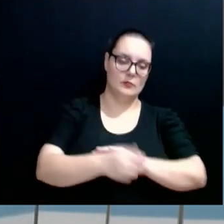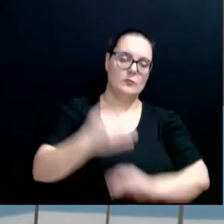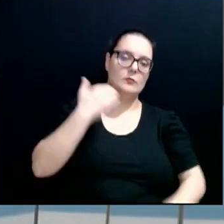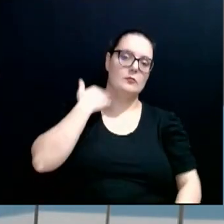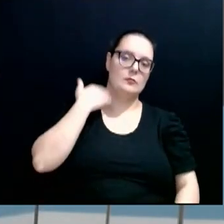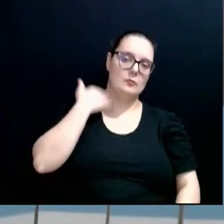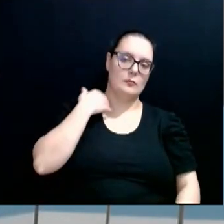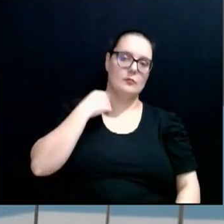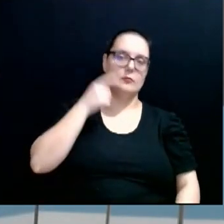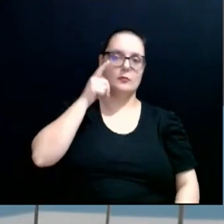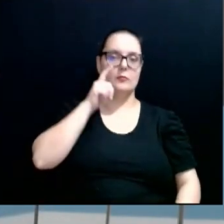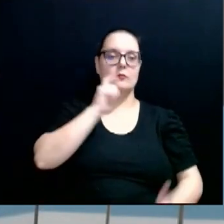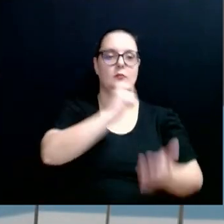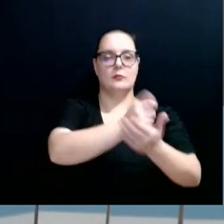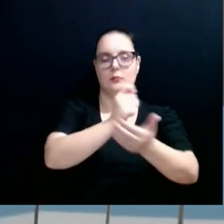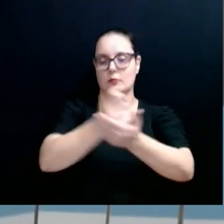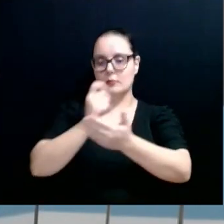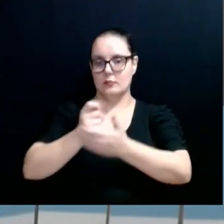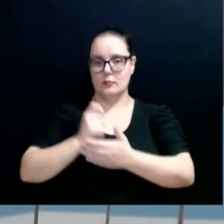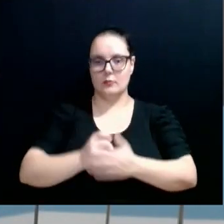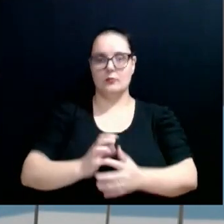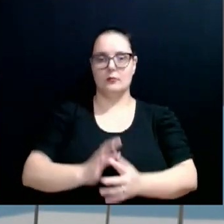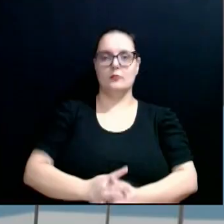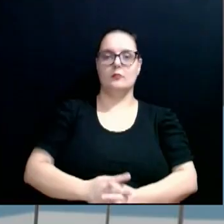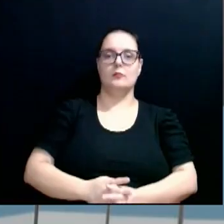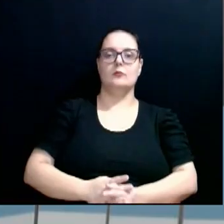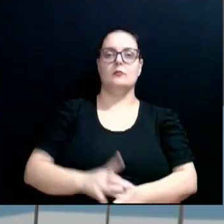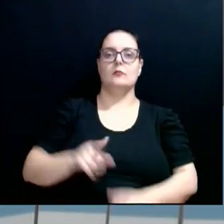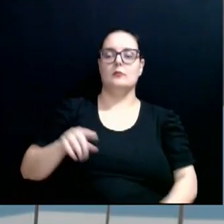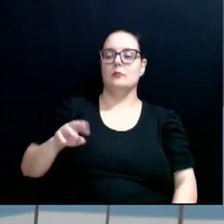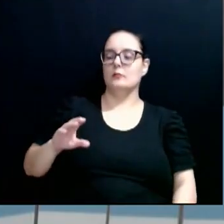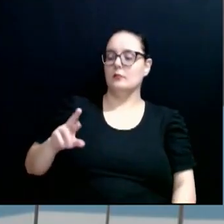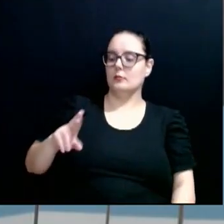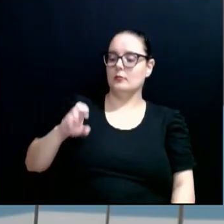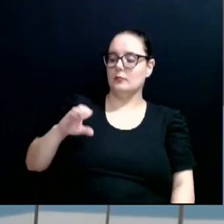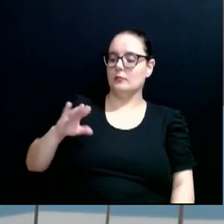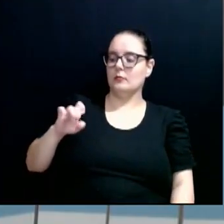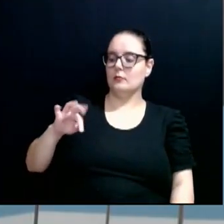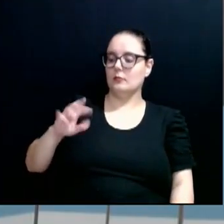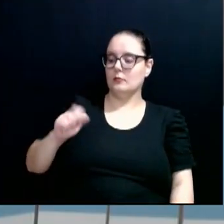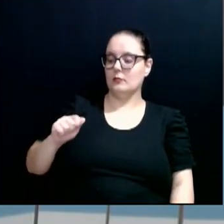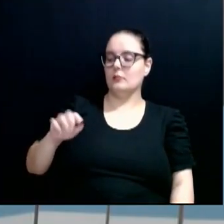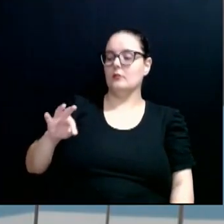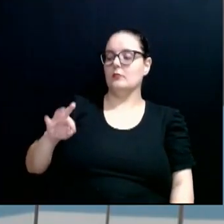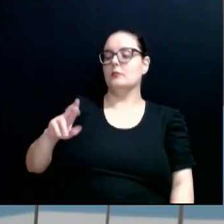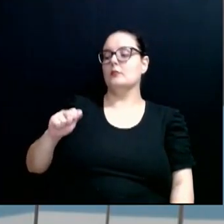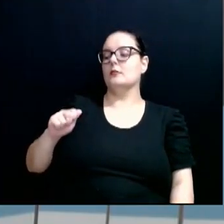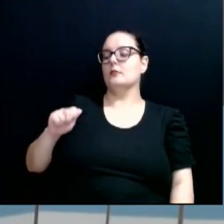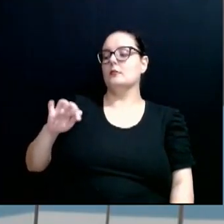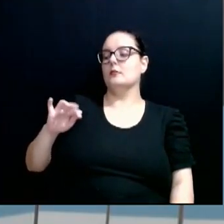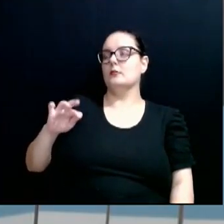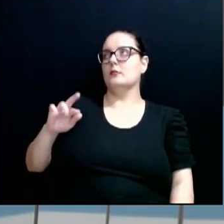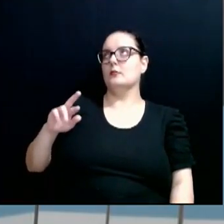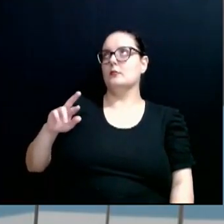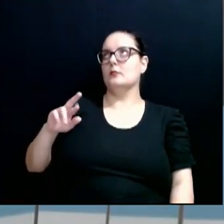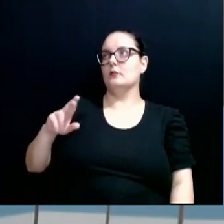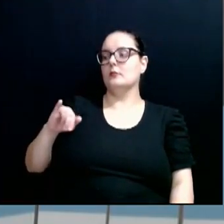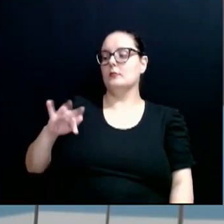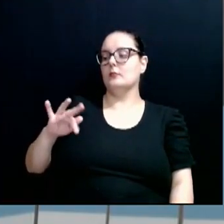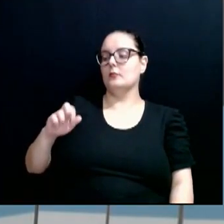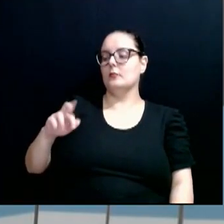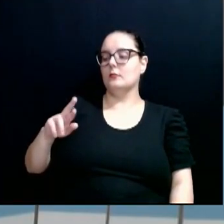pagamentos, né? É a receita tarifária do sistema de transporte público. Então, hoje nós temos a